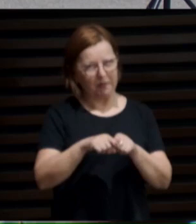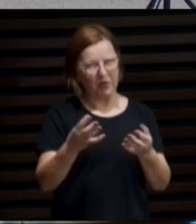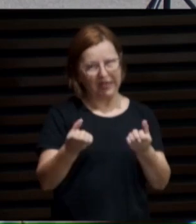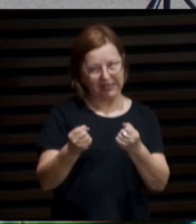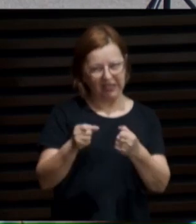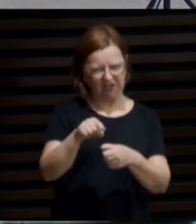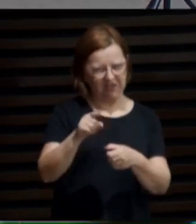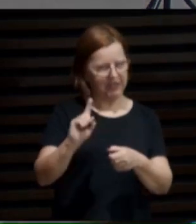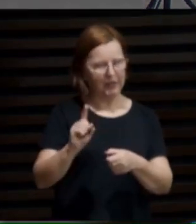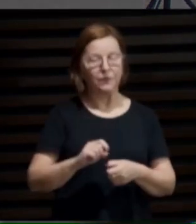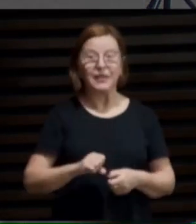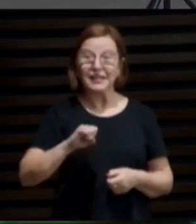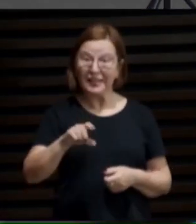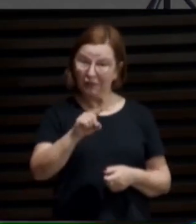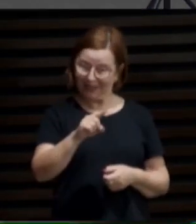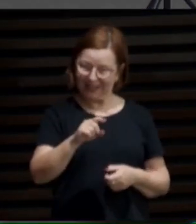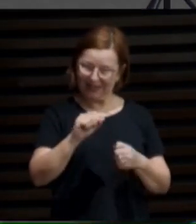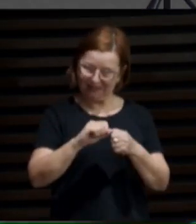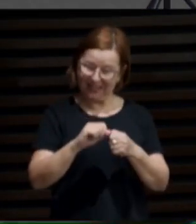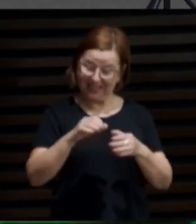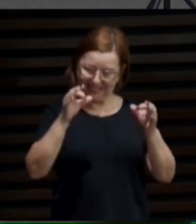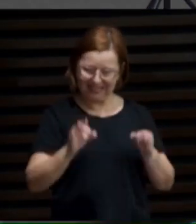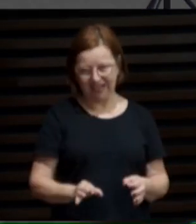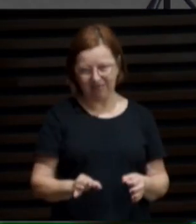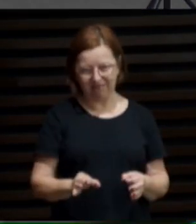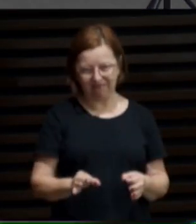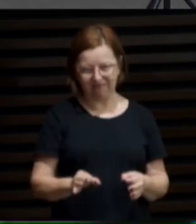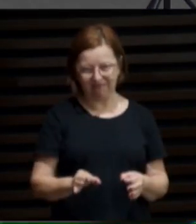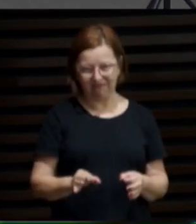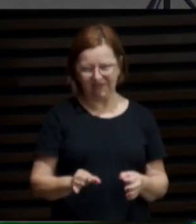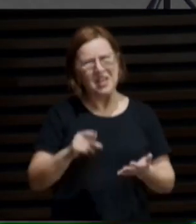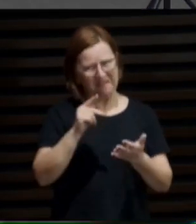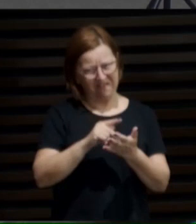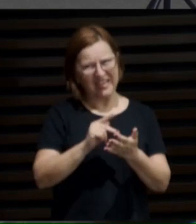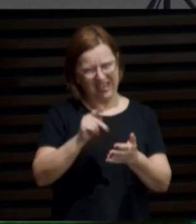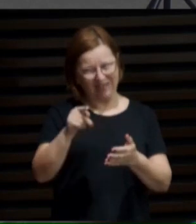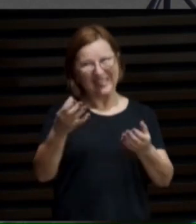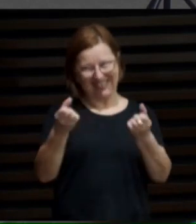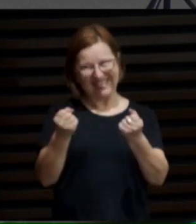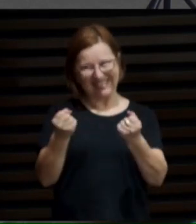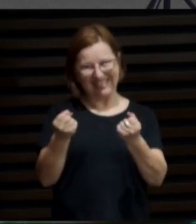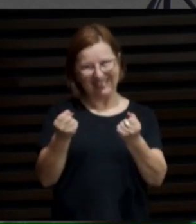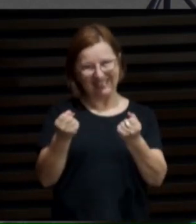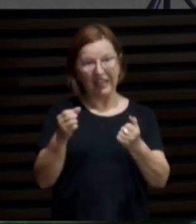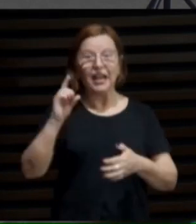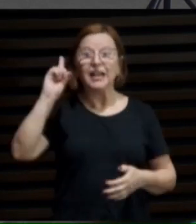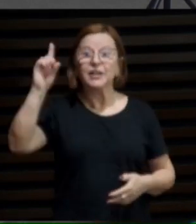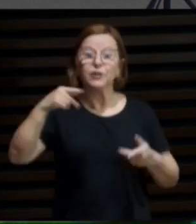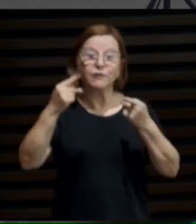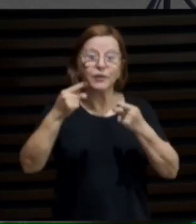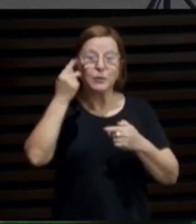se você proceder bem, não é certo que você será aceito? Deus está falando com